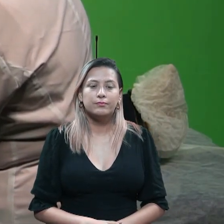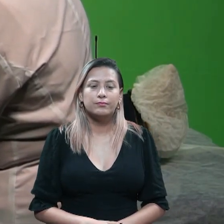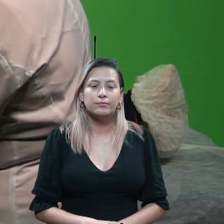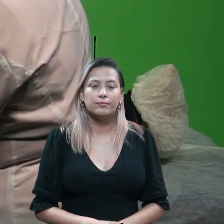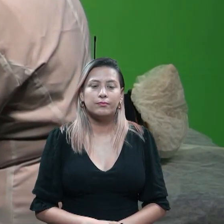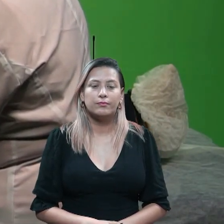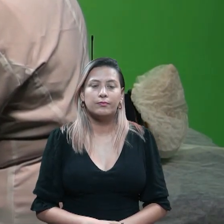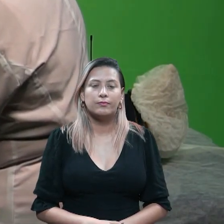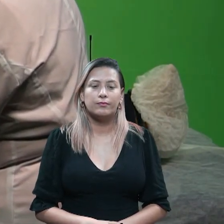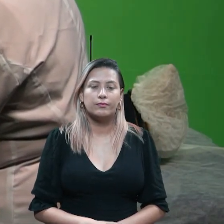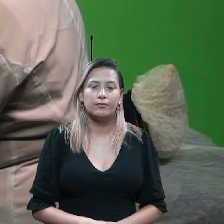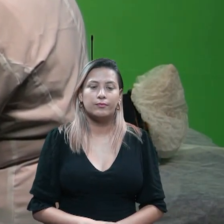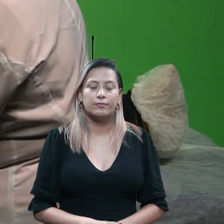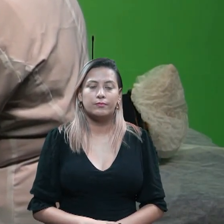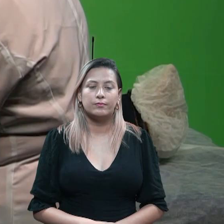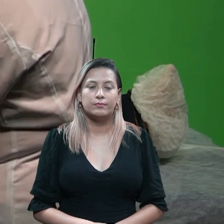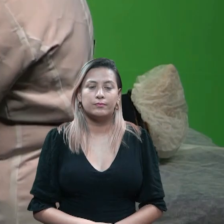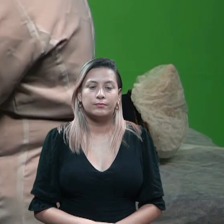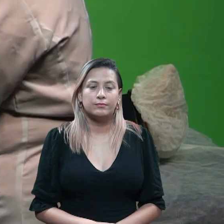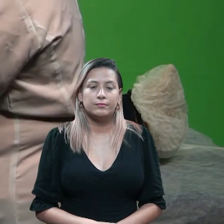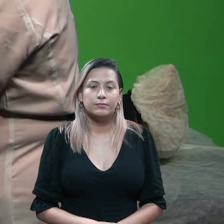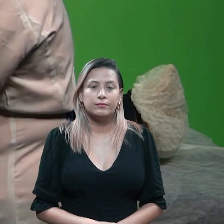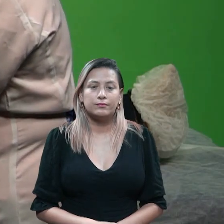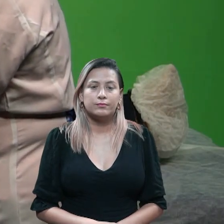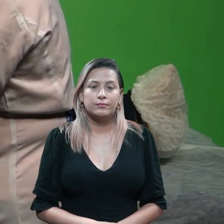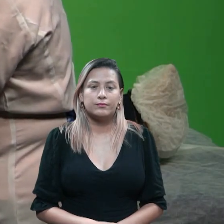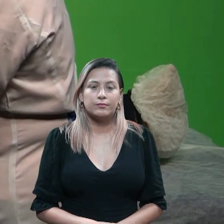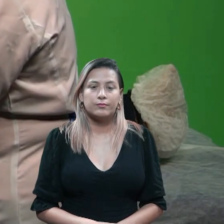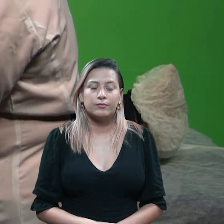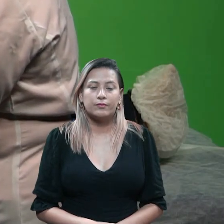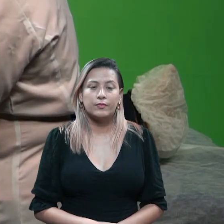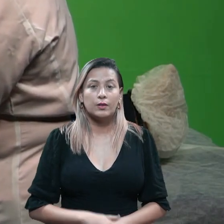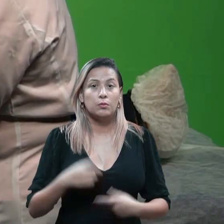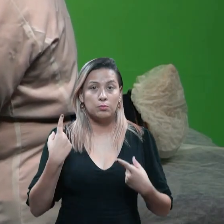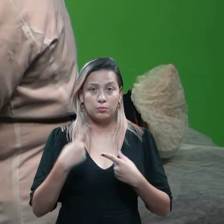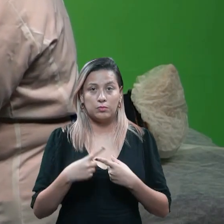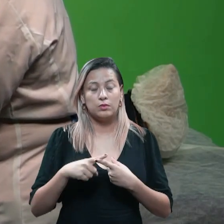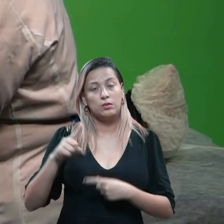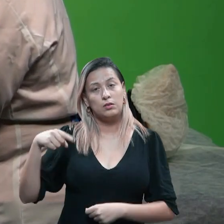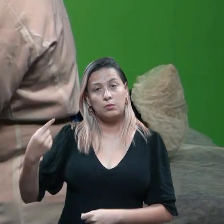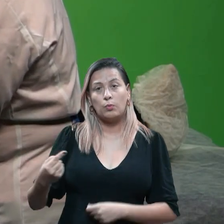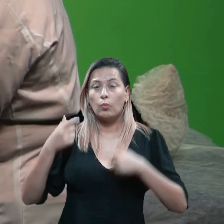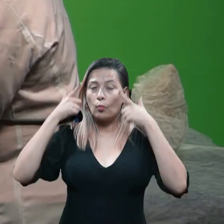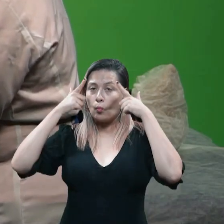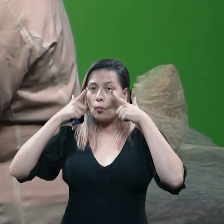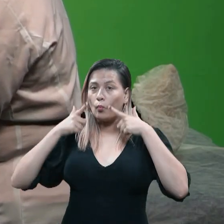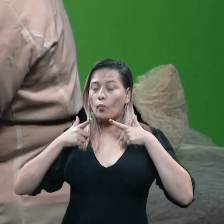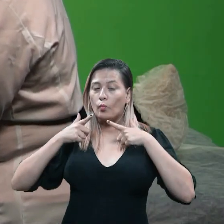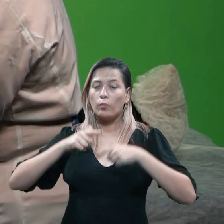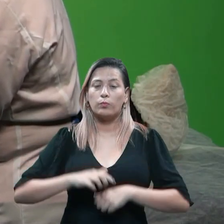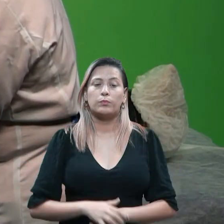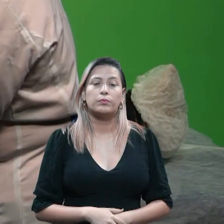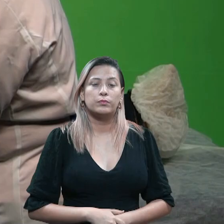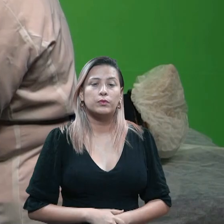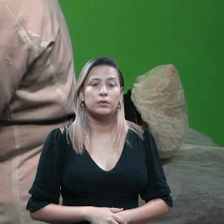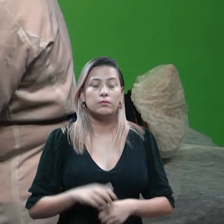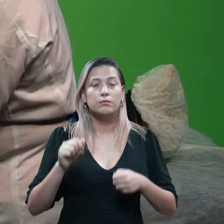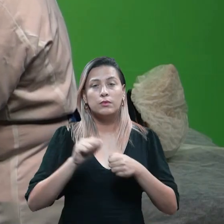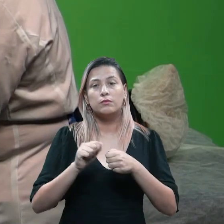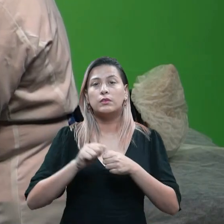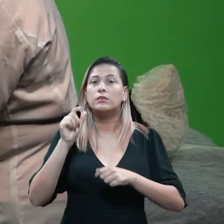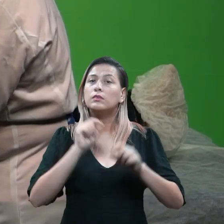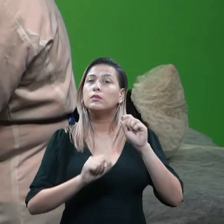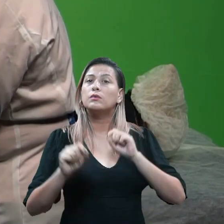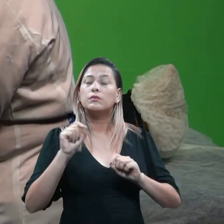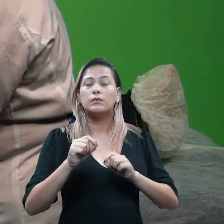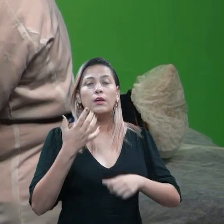os espaços da mão, certo? Porque depois da limpeza de pele, a primeira coisa que ela vai fazer é testar